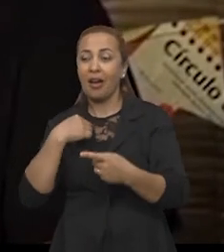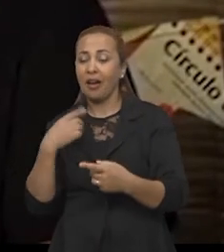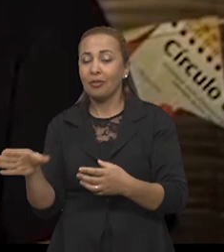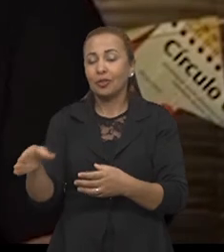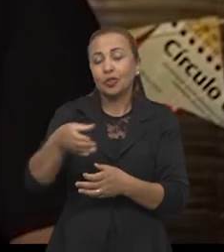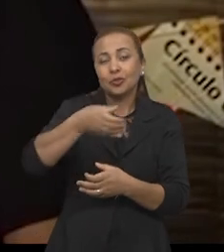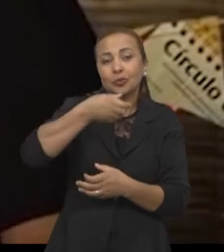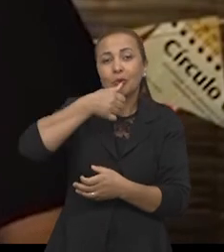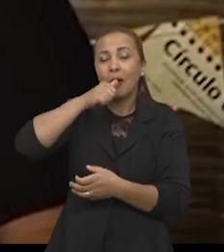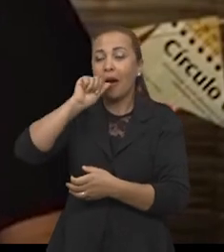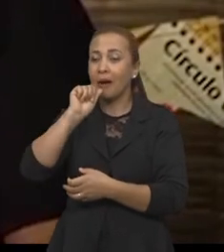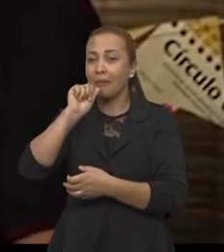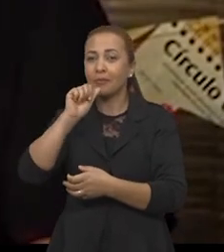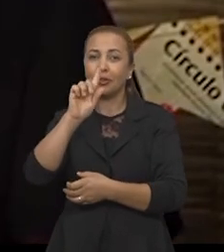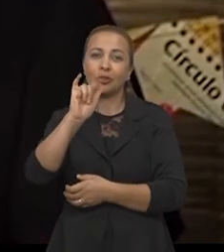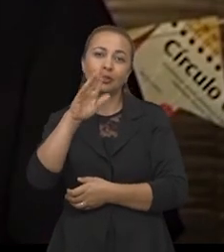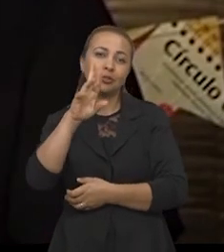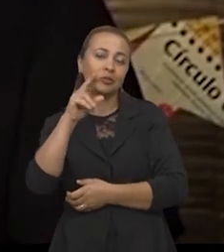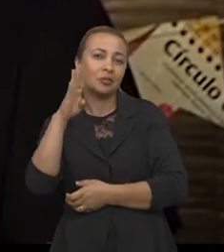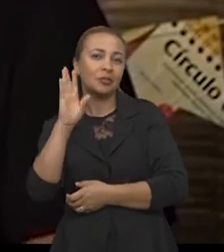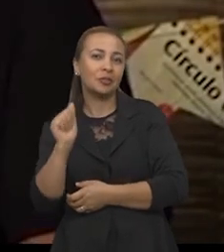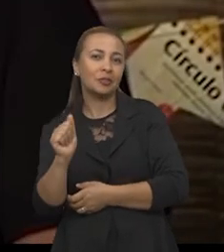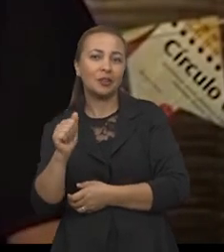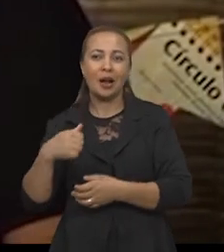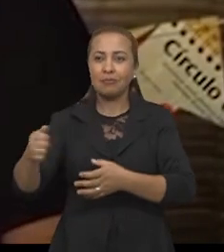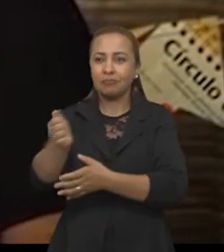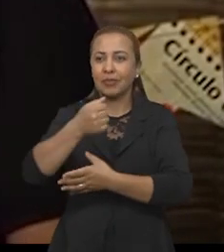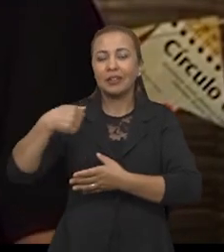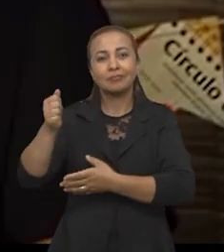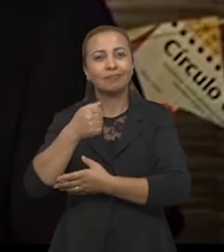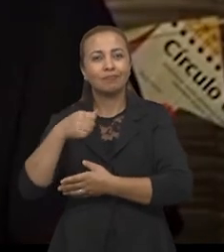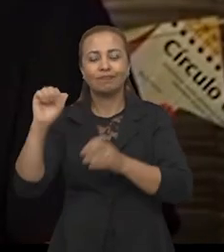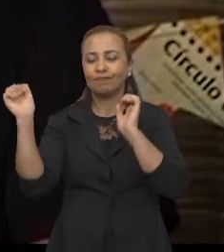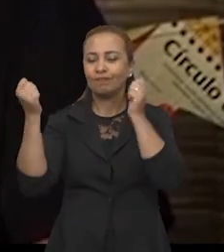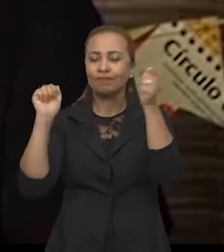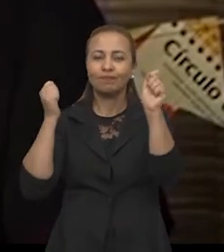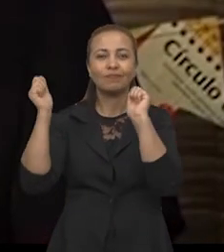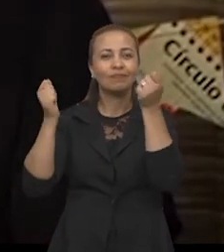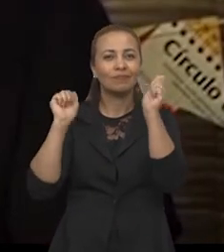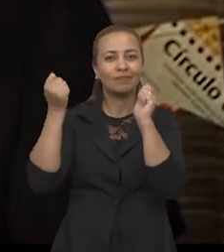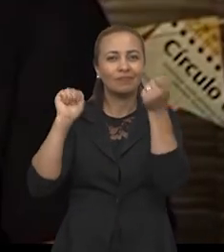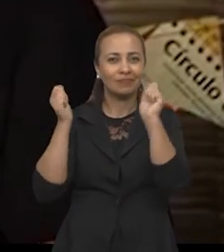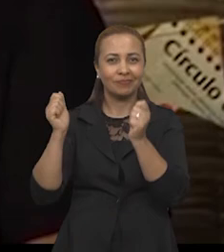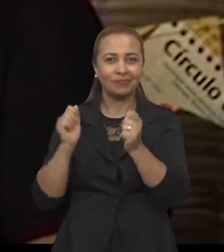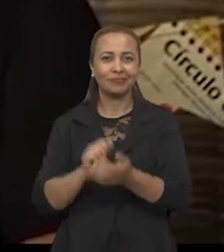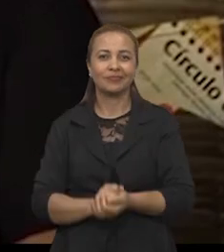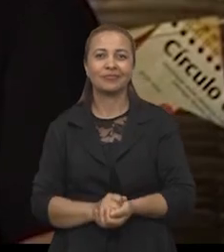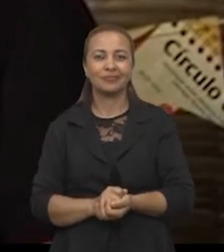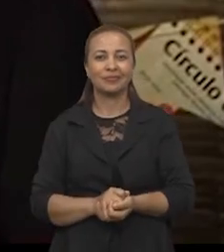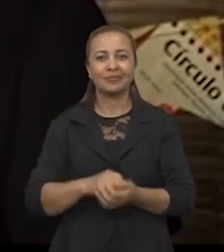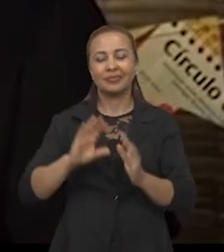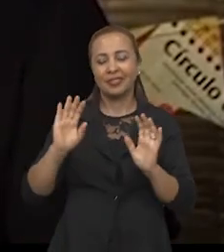Eu vim foi beber giroba, eu vim foi beber giroba. balançar meu maracá, balançar